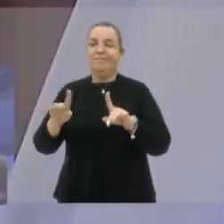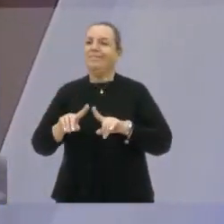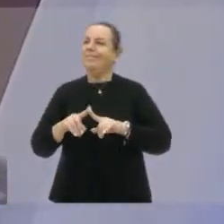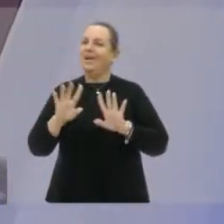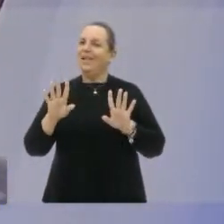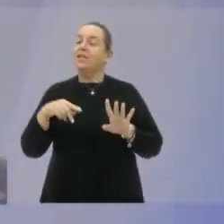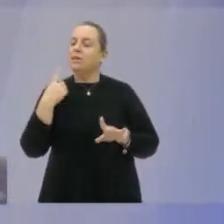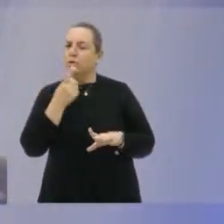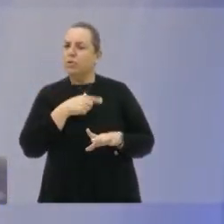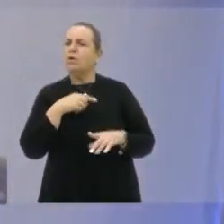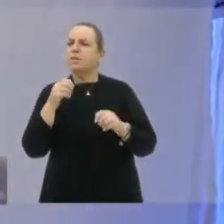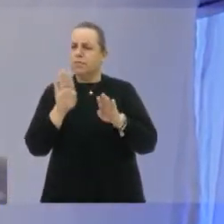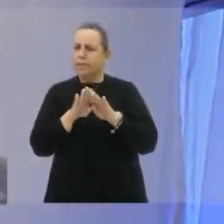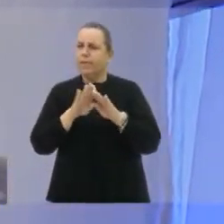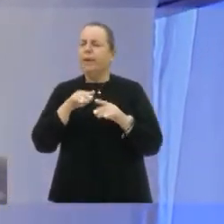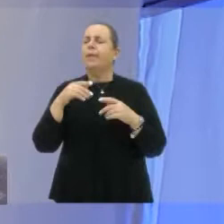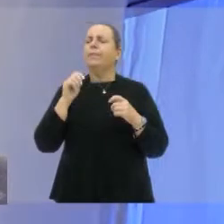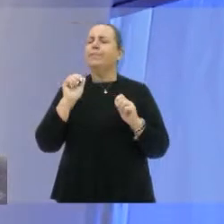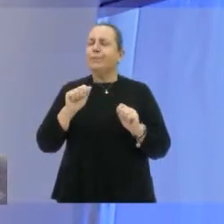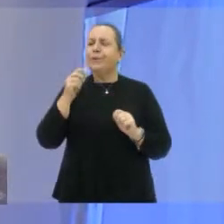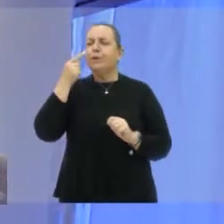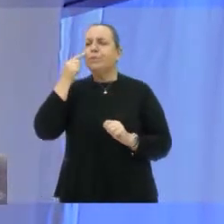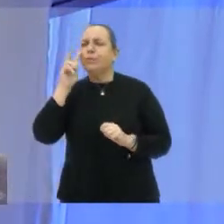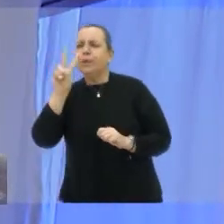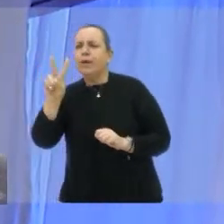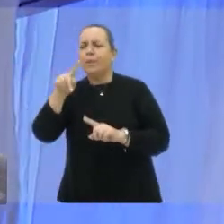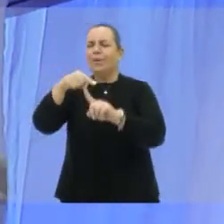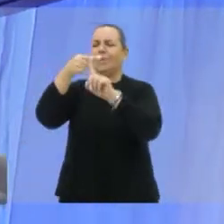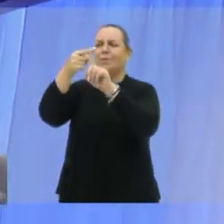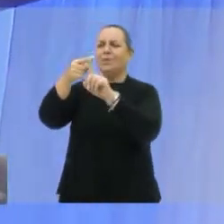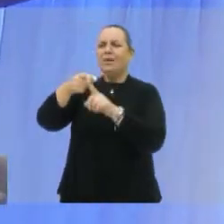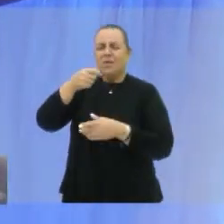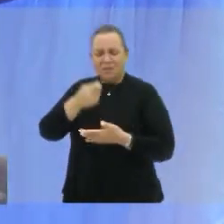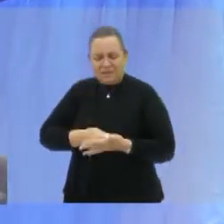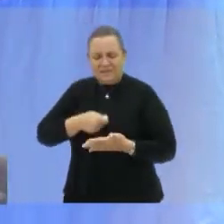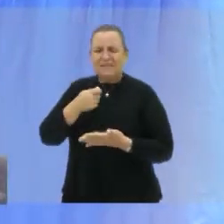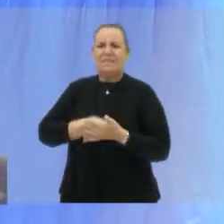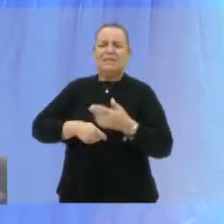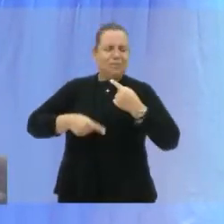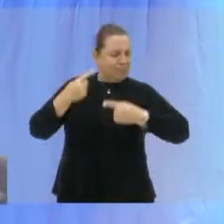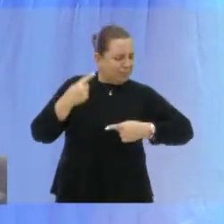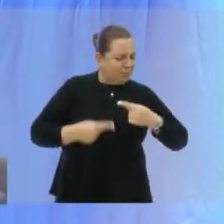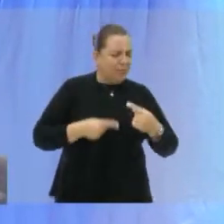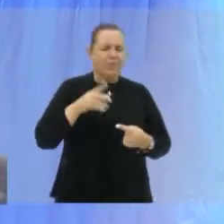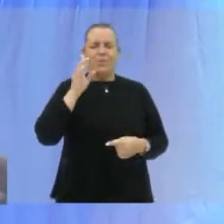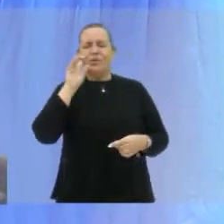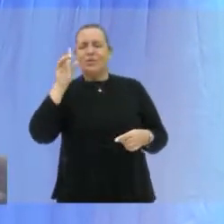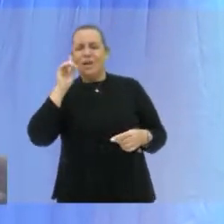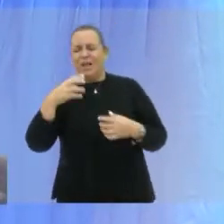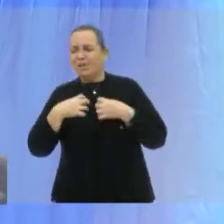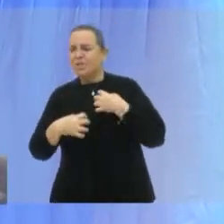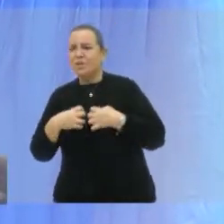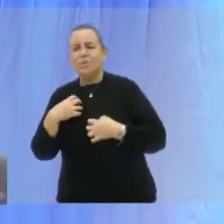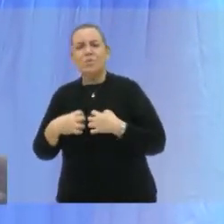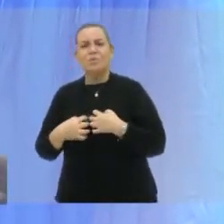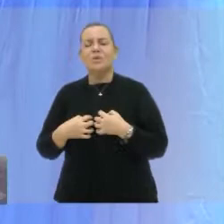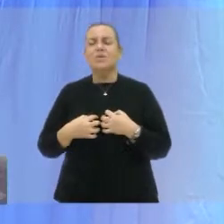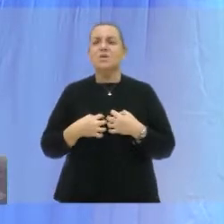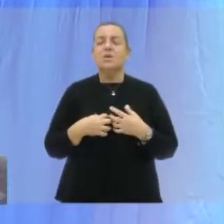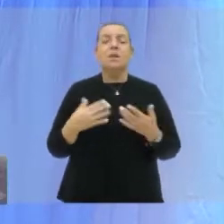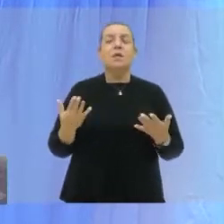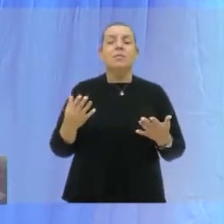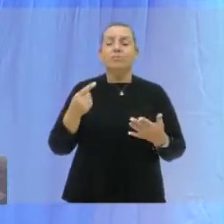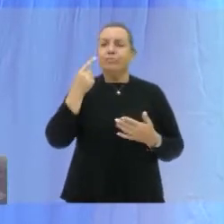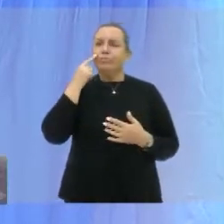meus sofrimentos, das minhas batalhas diárias, das minhas angústias, como olhar para a minha